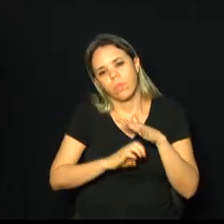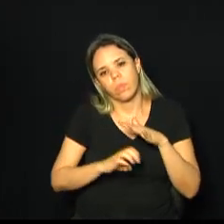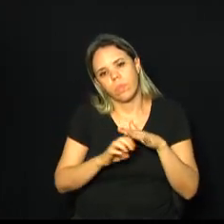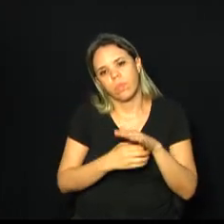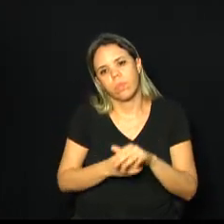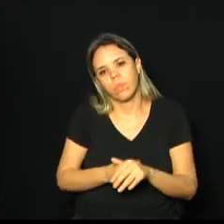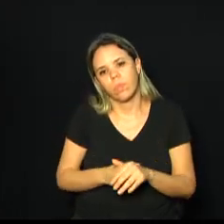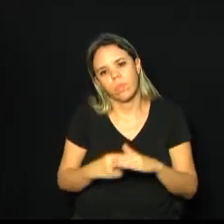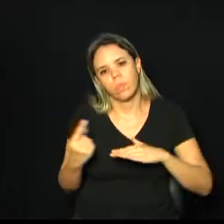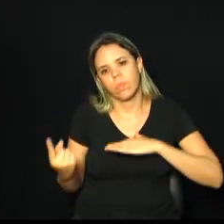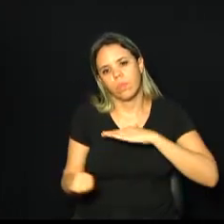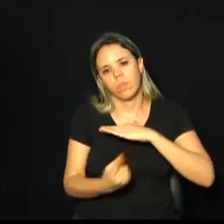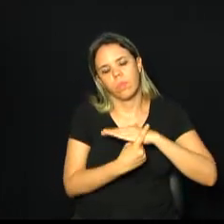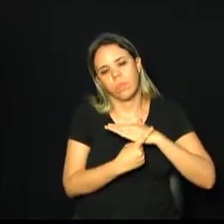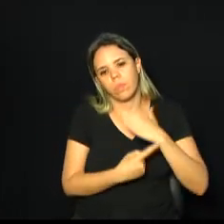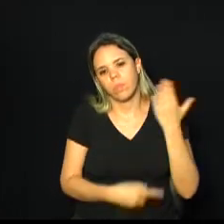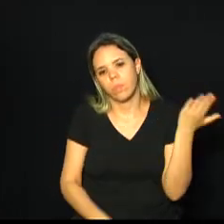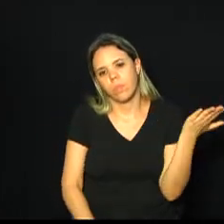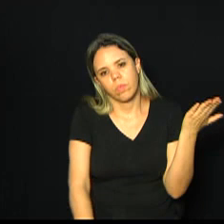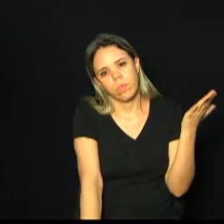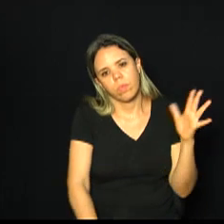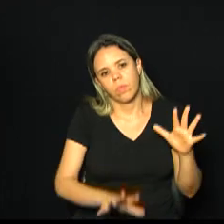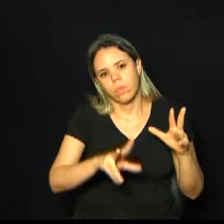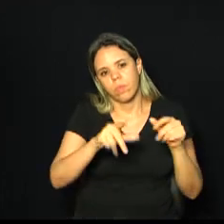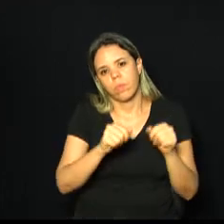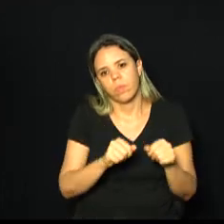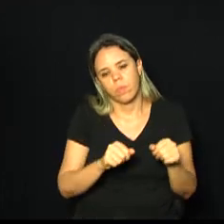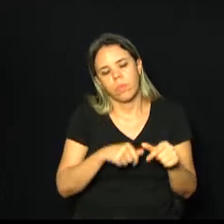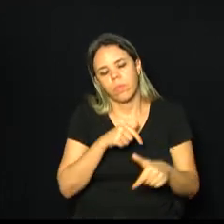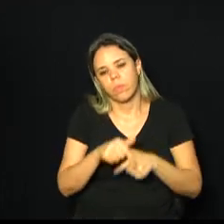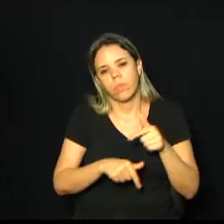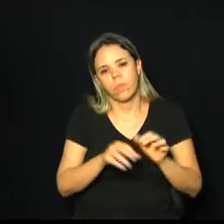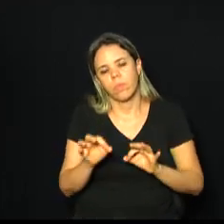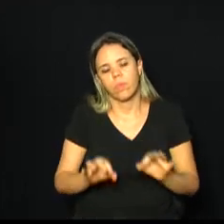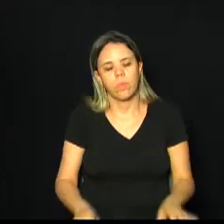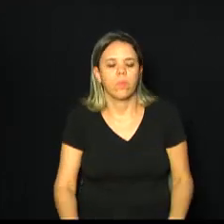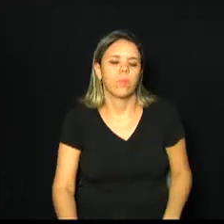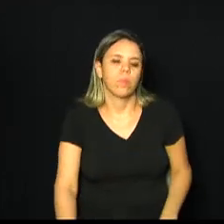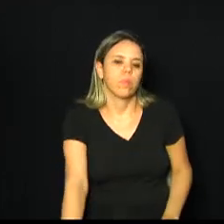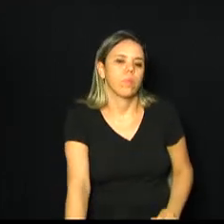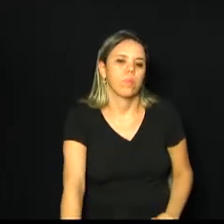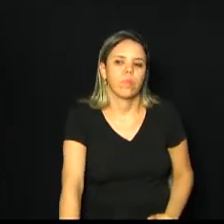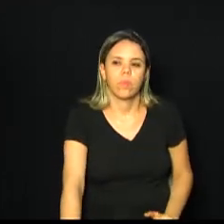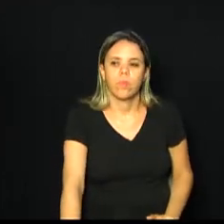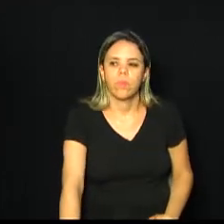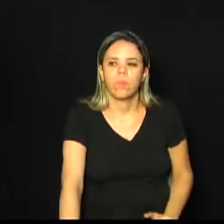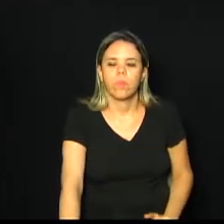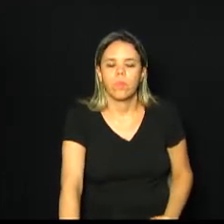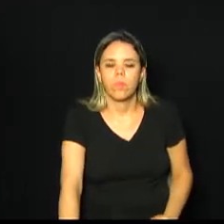dos nossos clientes. Todos eles têm que ser trabalhados.